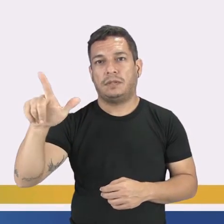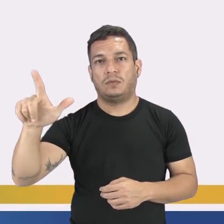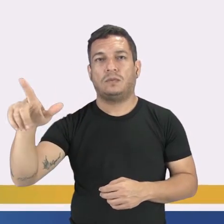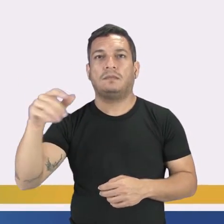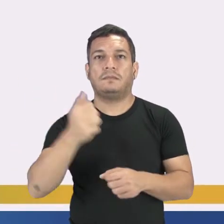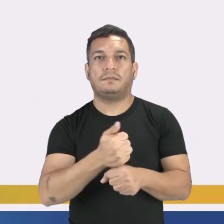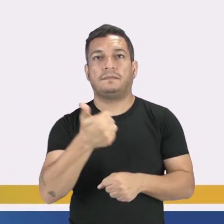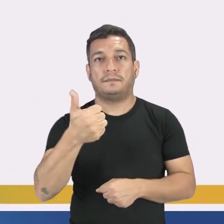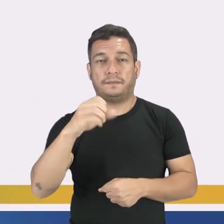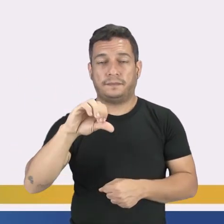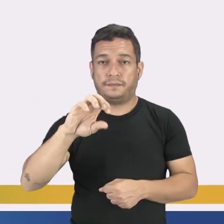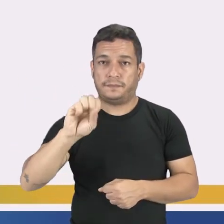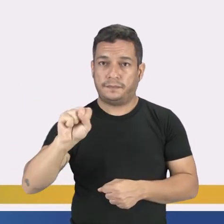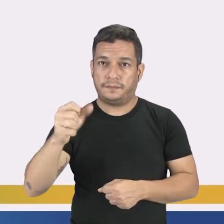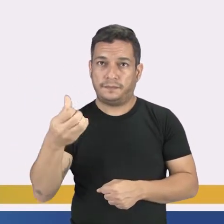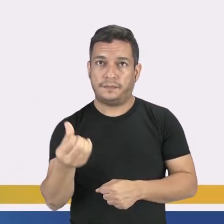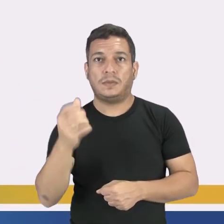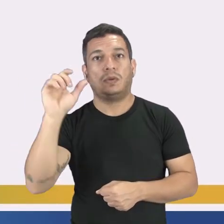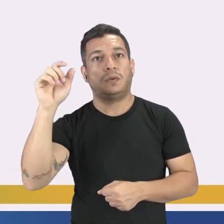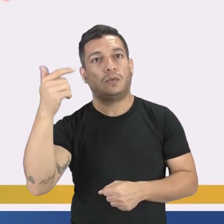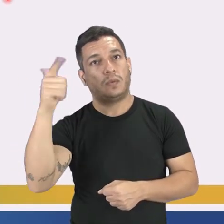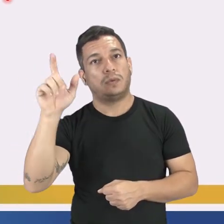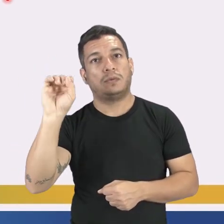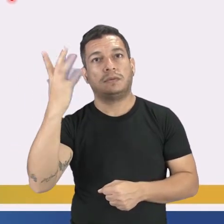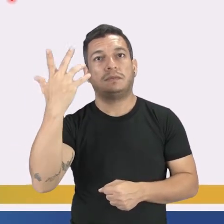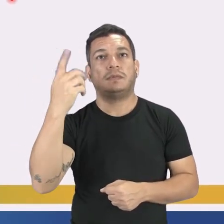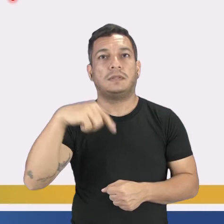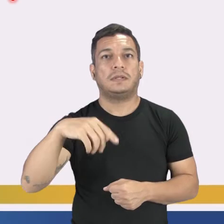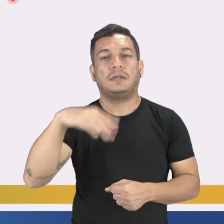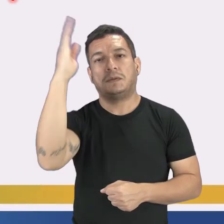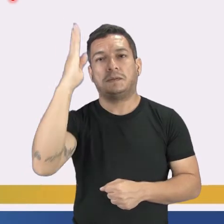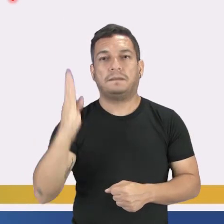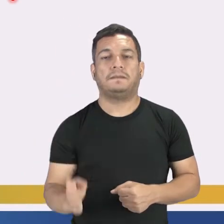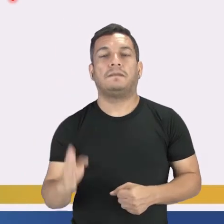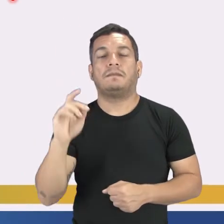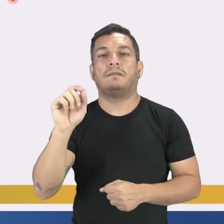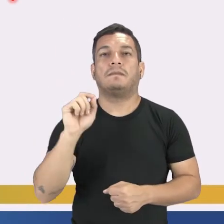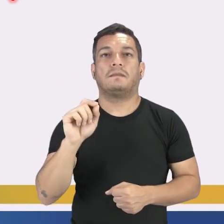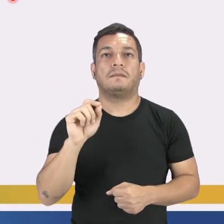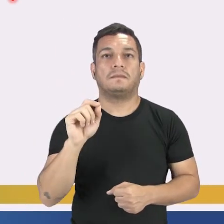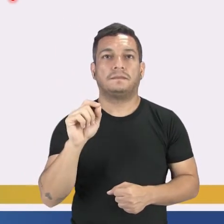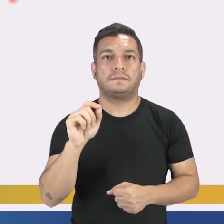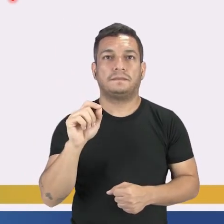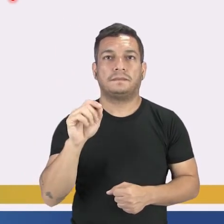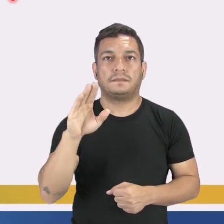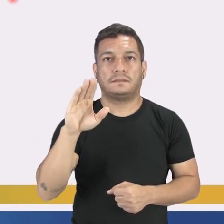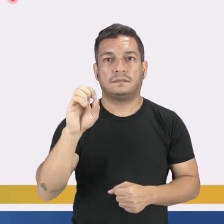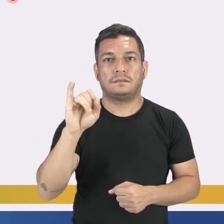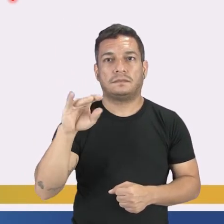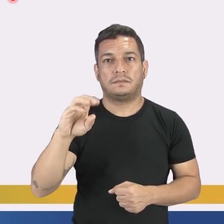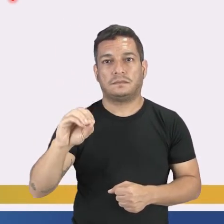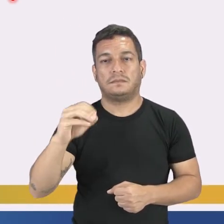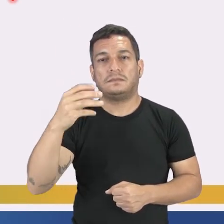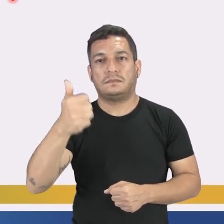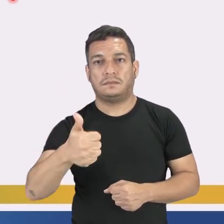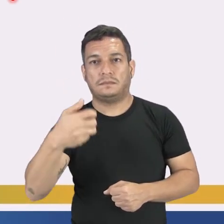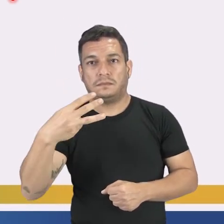1986, e o outro caso que ocorreu aqui no nosso próprio país, no Brasil, o caso com o césio